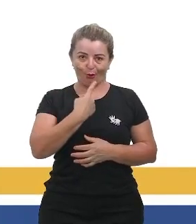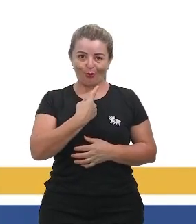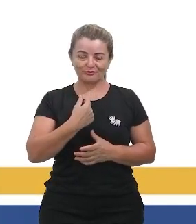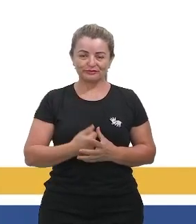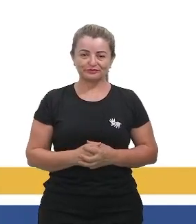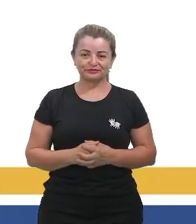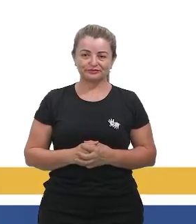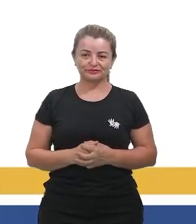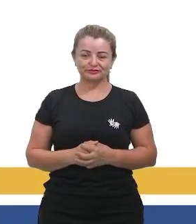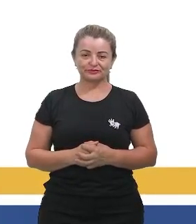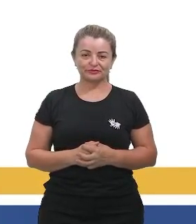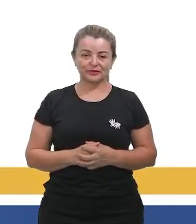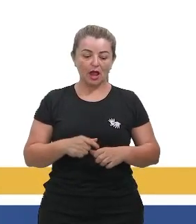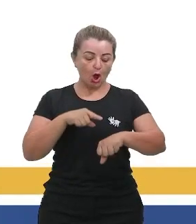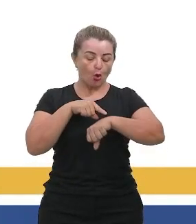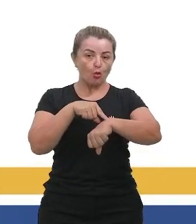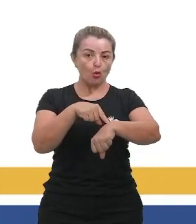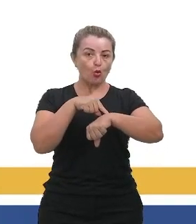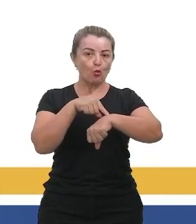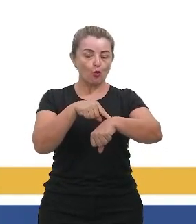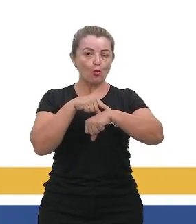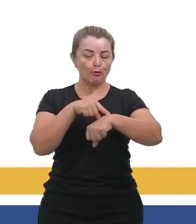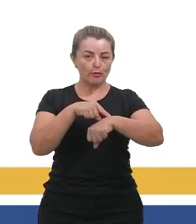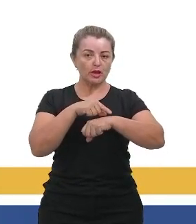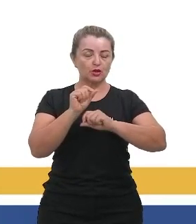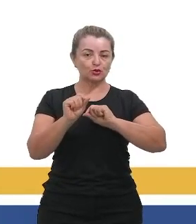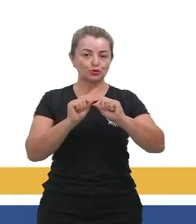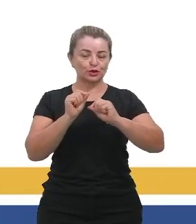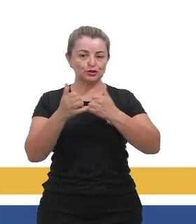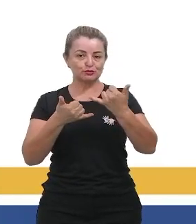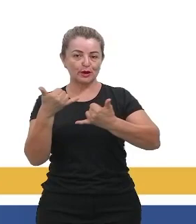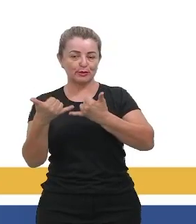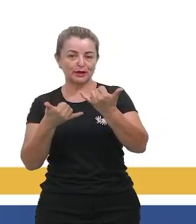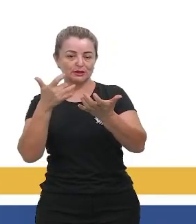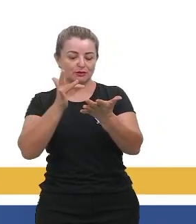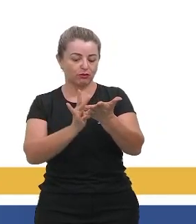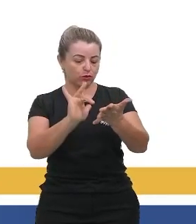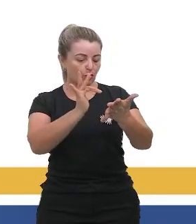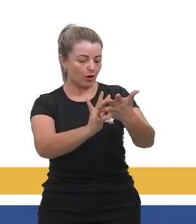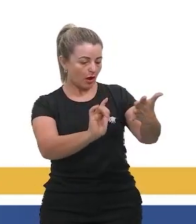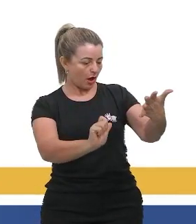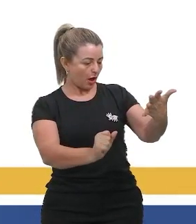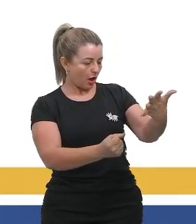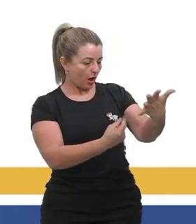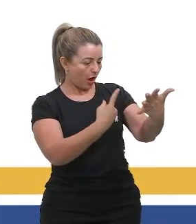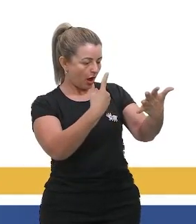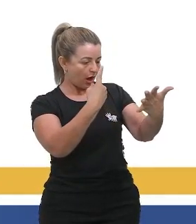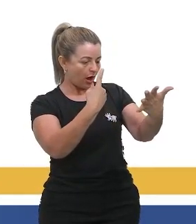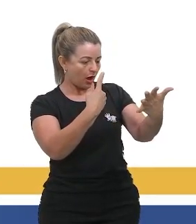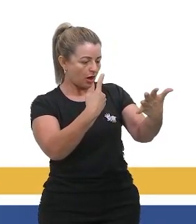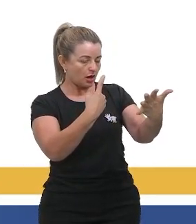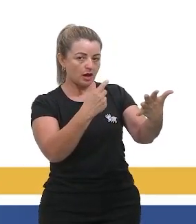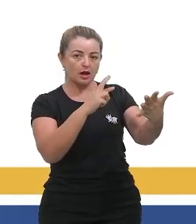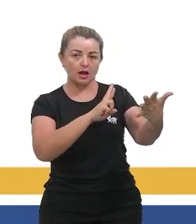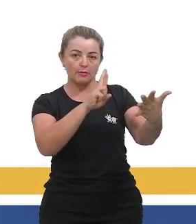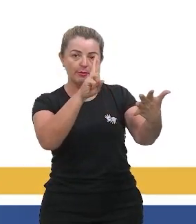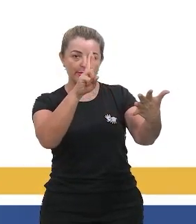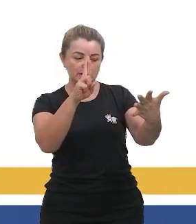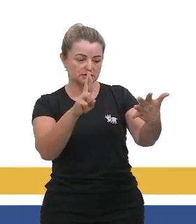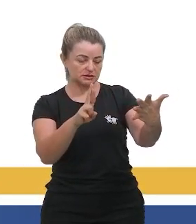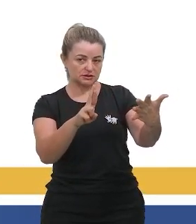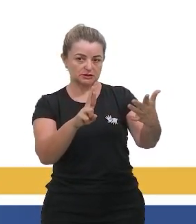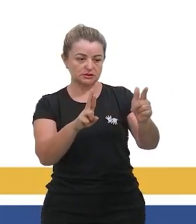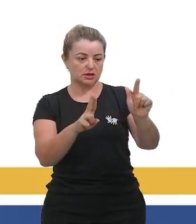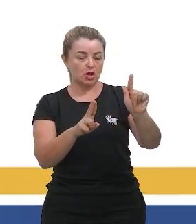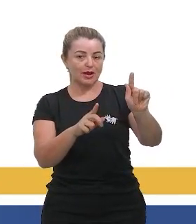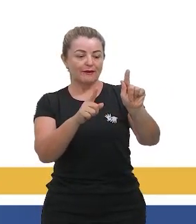Bem, num certo momento de um jogo digital, a tela apresenta a imagem representada na figura. O ponto Q1